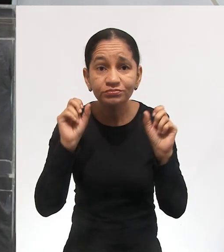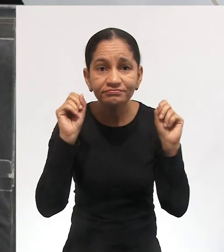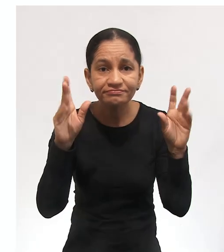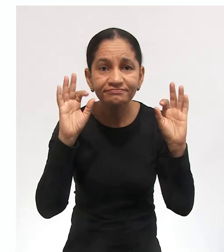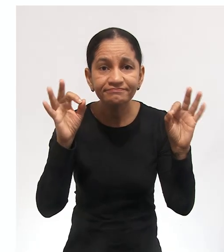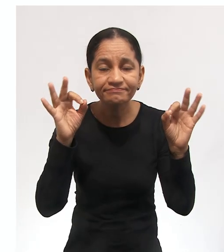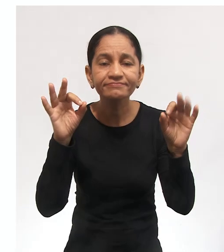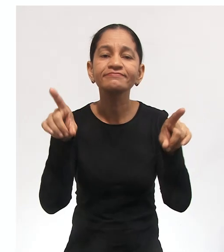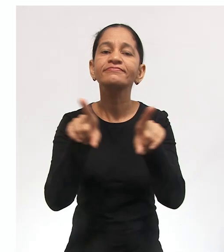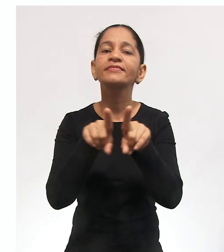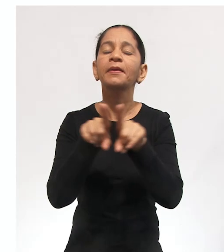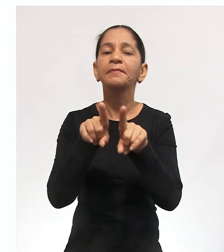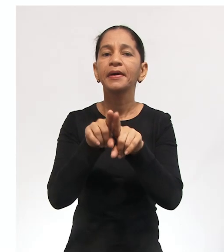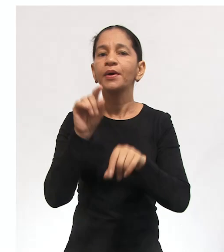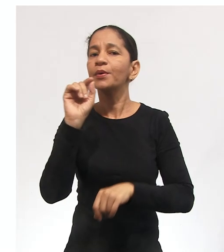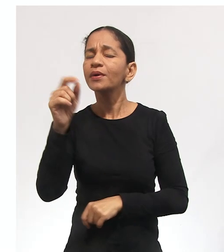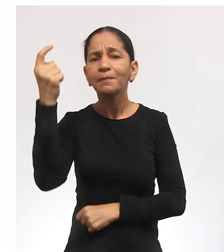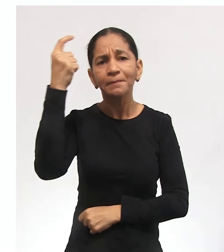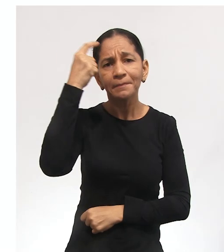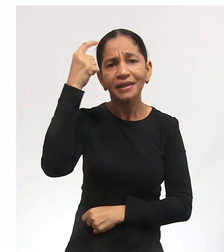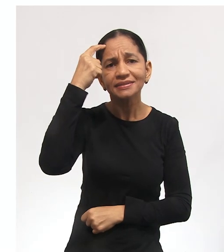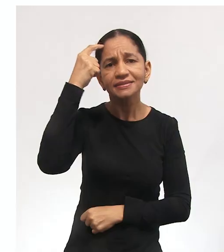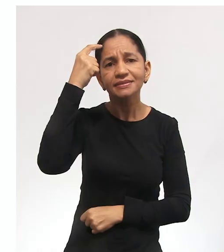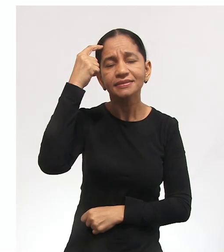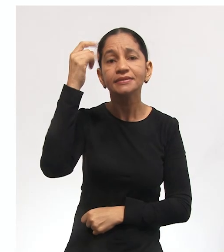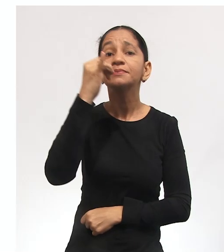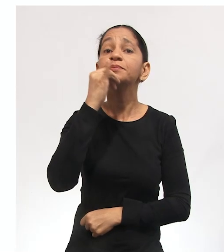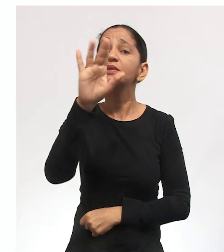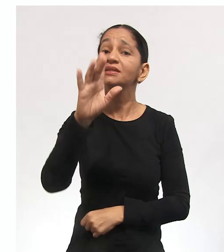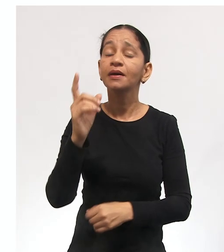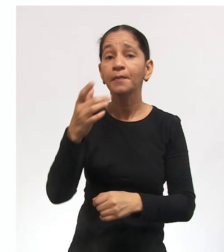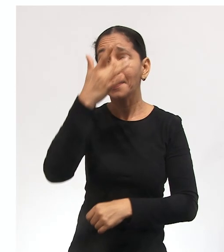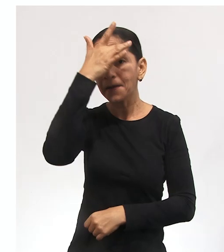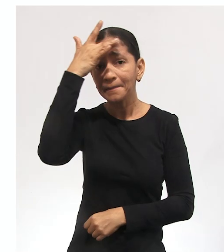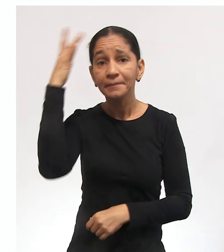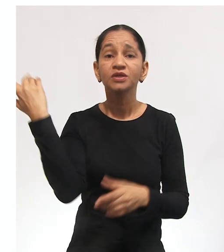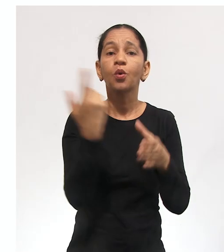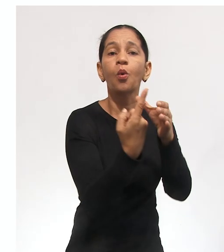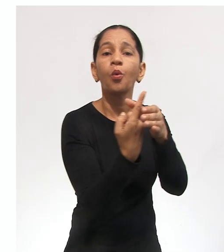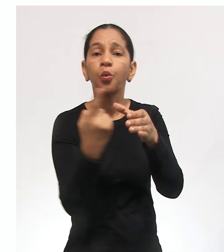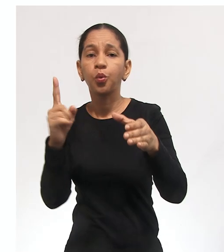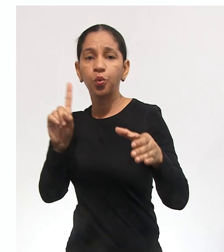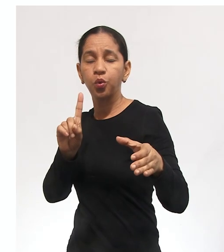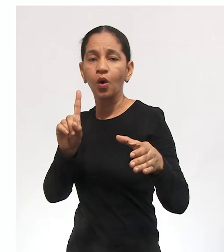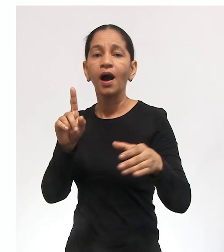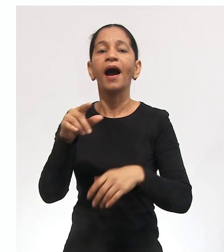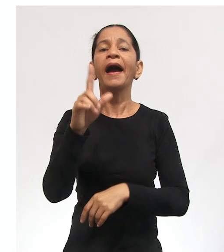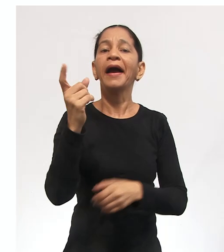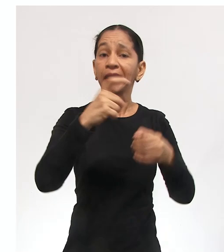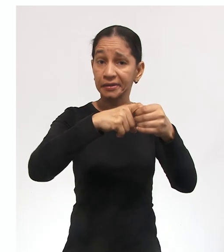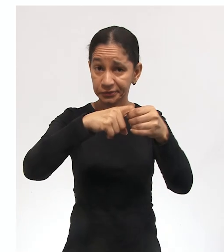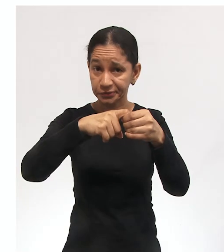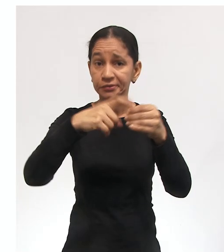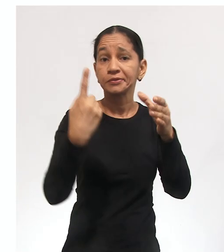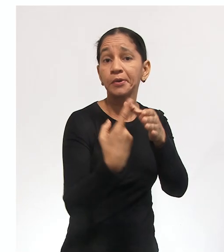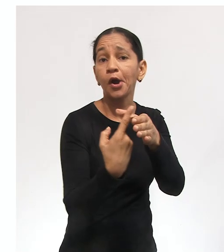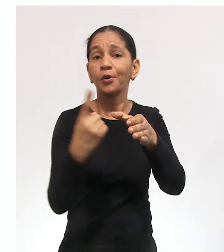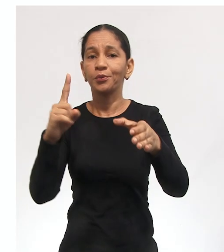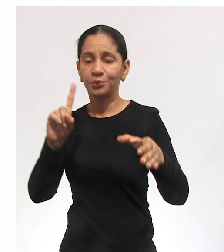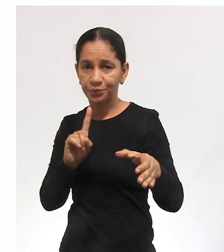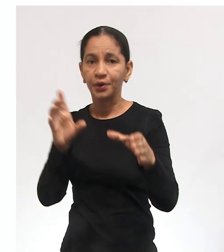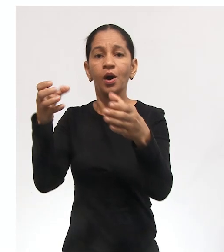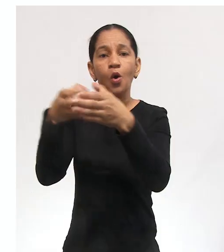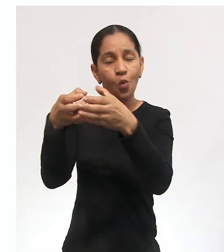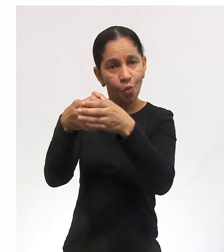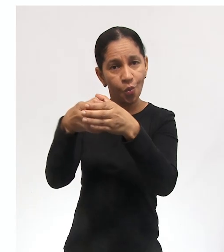bem? A gente tem ainda que pensar na figura do sócio retirante. Quem é o sócio retirante? Aquele